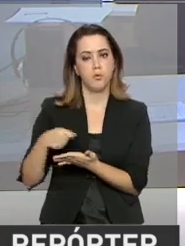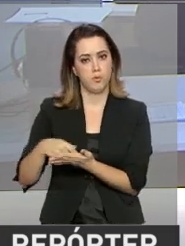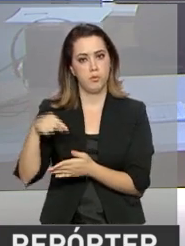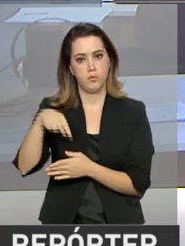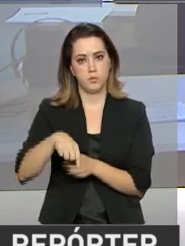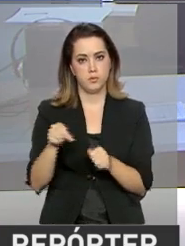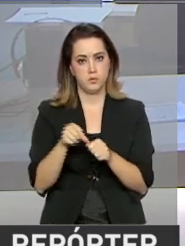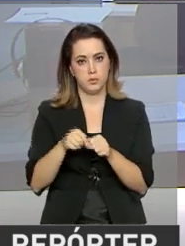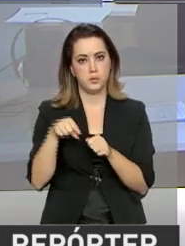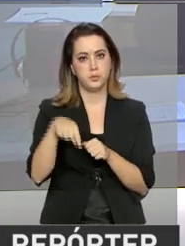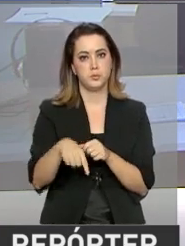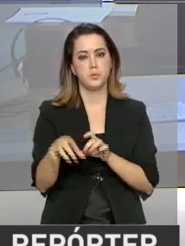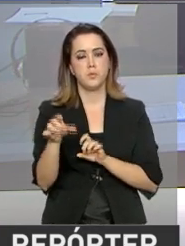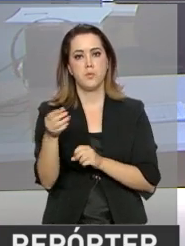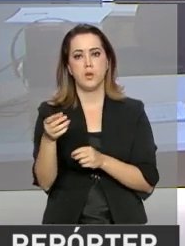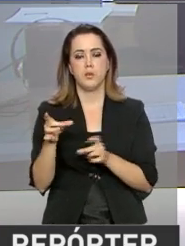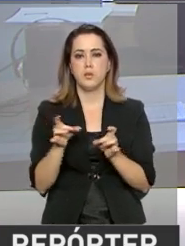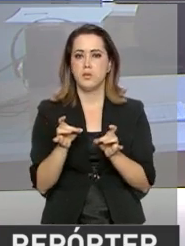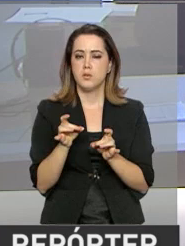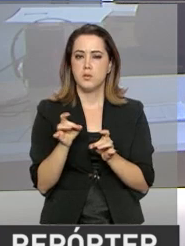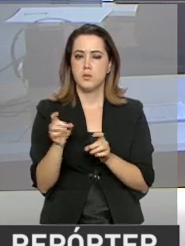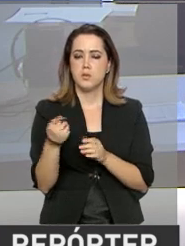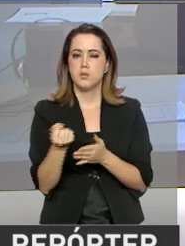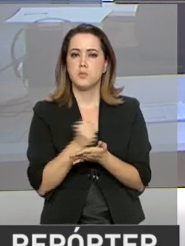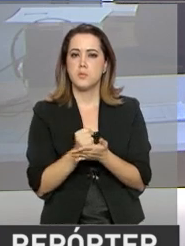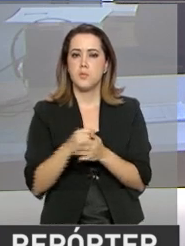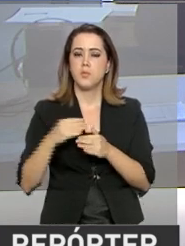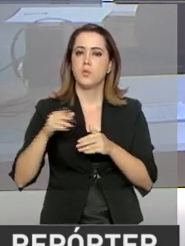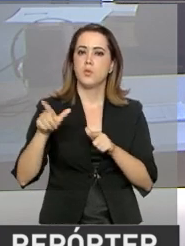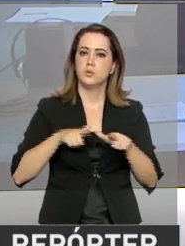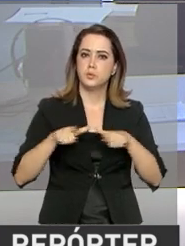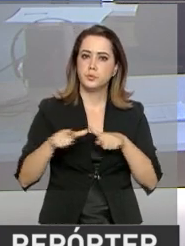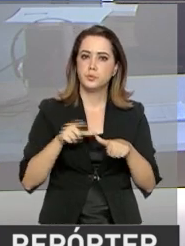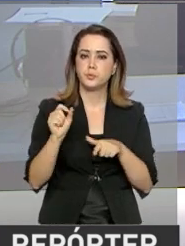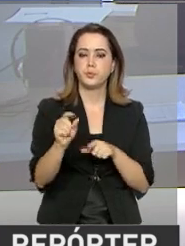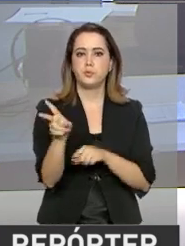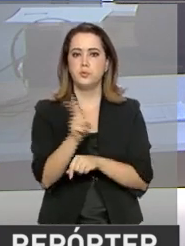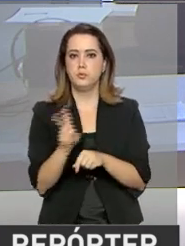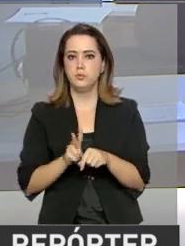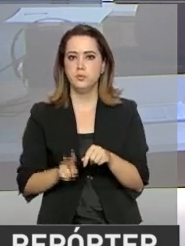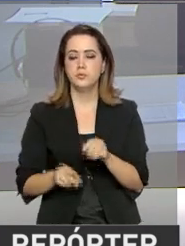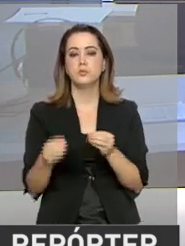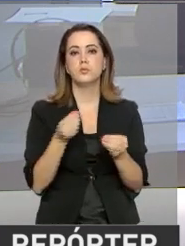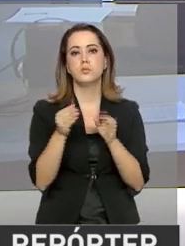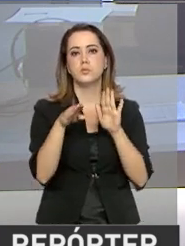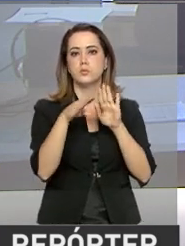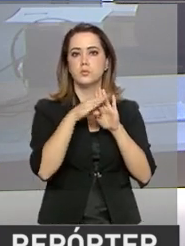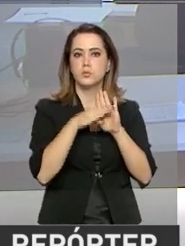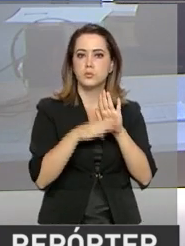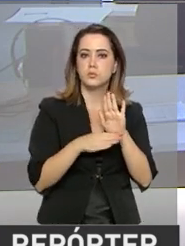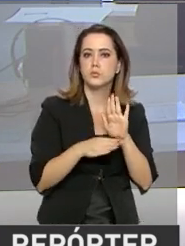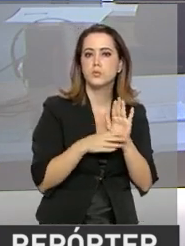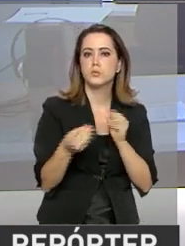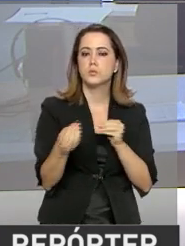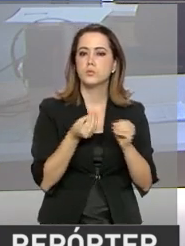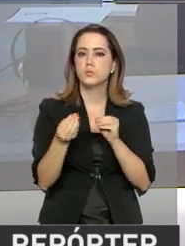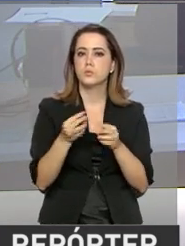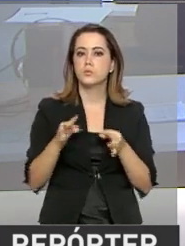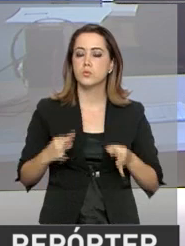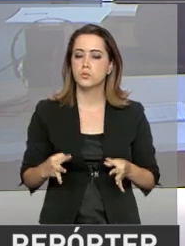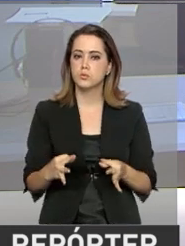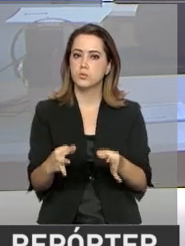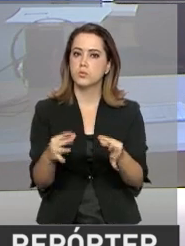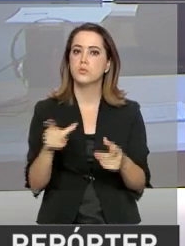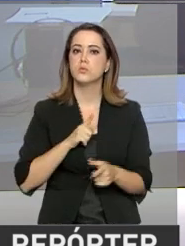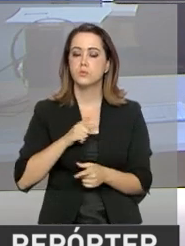custo a especialização dos laboratórios públicos e a revisão e ampliação dos protocolos e diretrizes clínicas para o uso